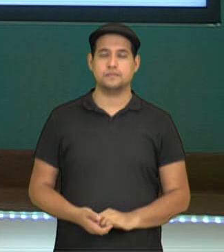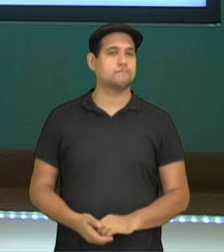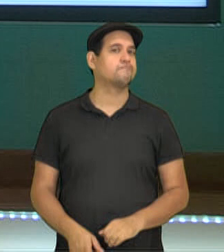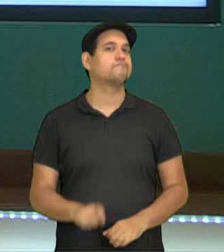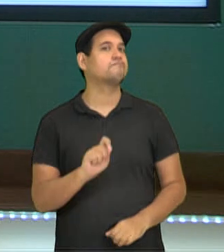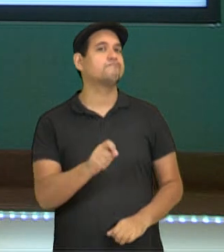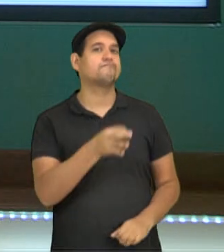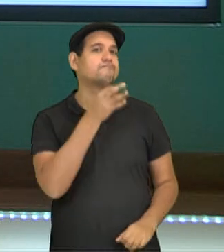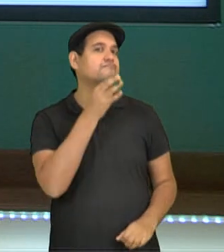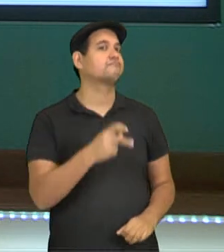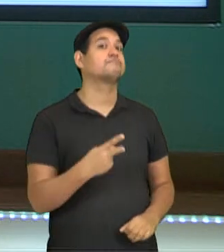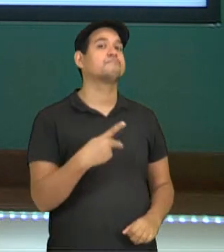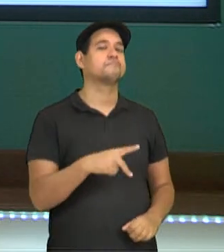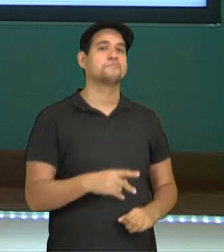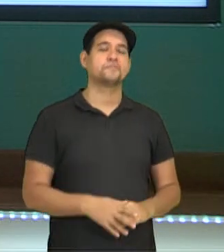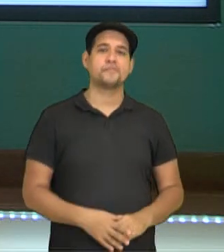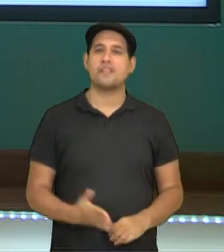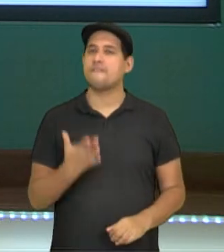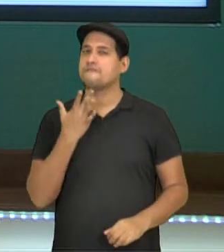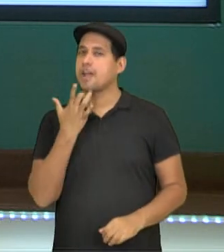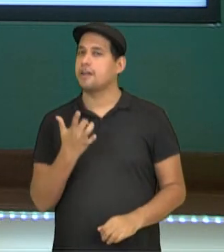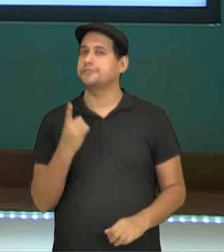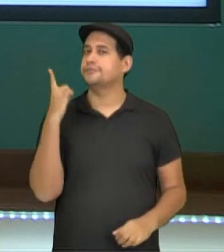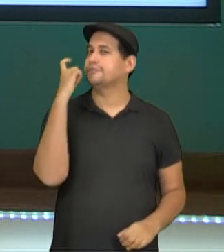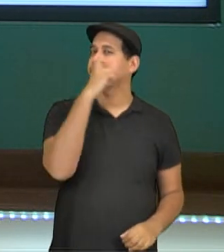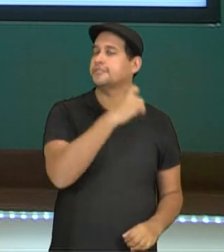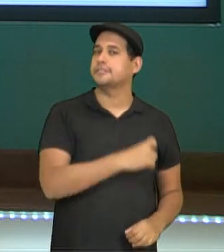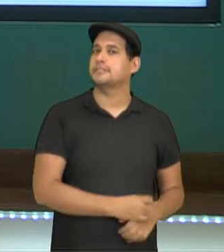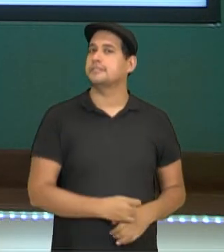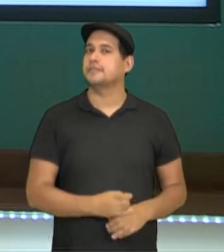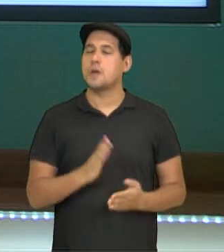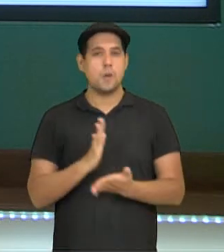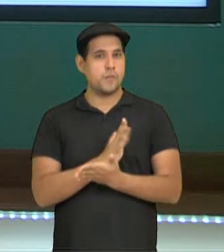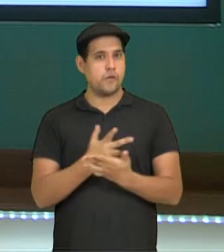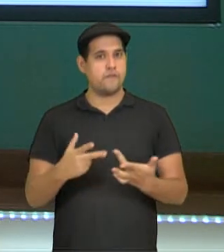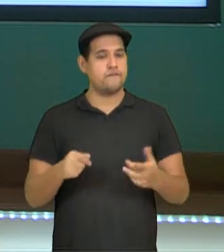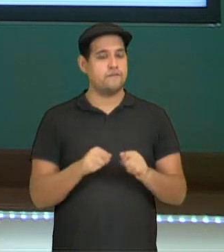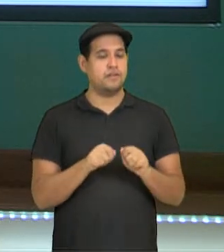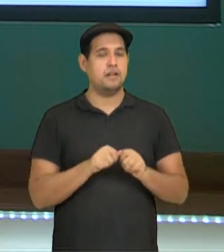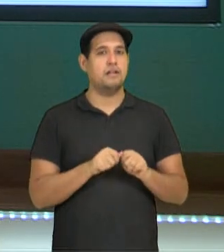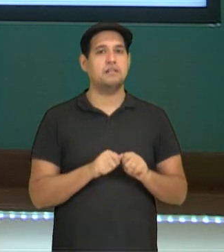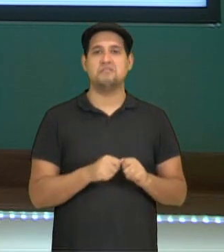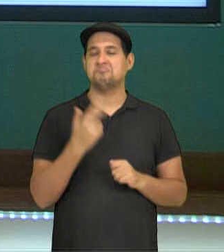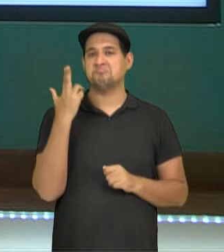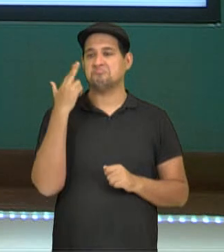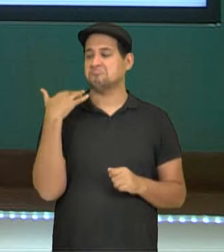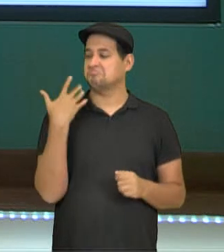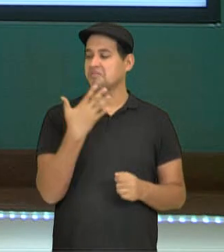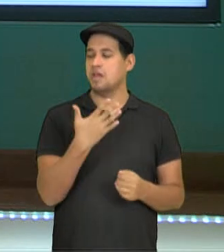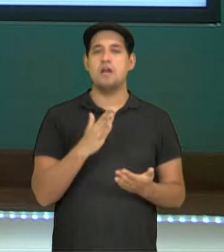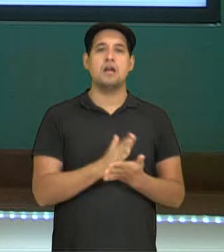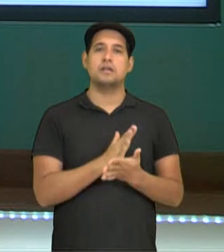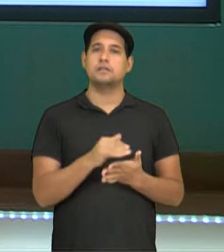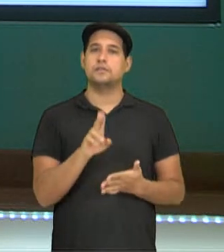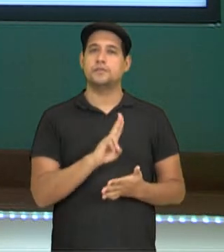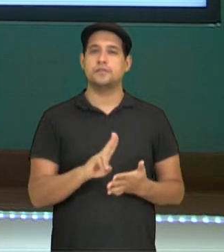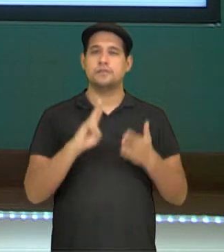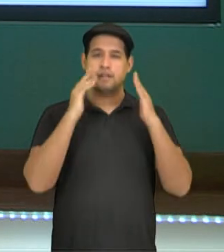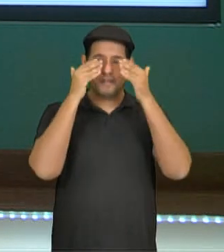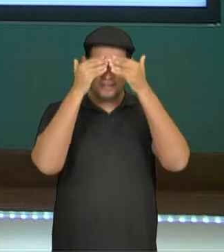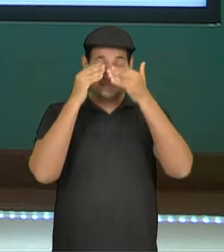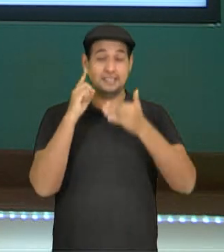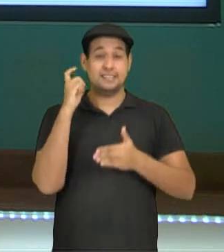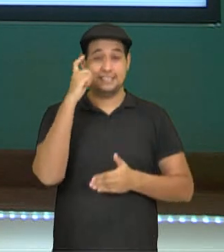O que que vocês acharam? Foi fácil, difícil, algo que vocês fazem naturalmente, às vezes quando coloca a venda